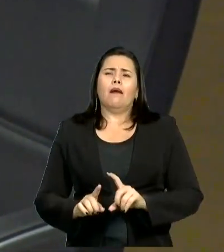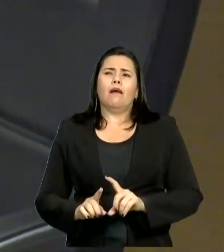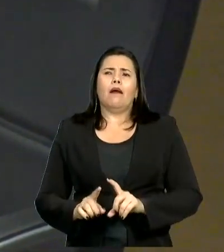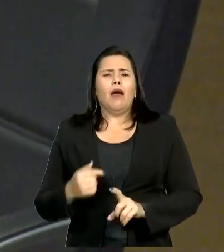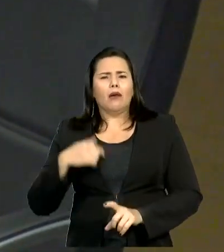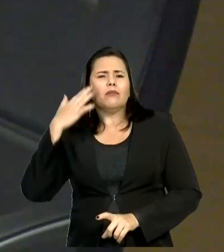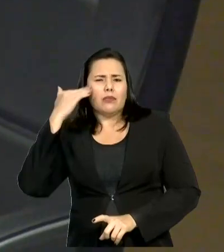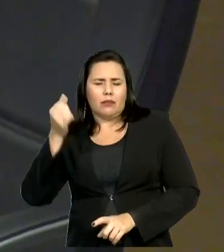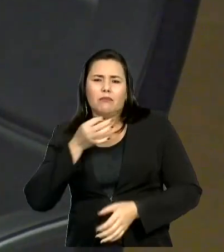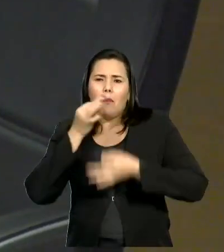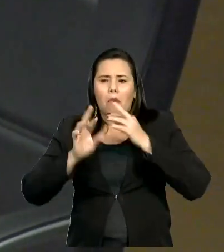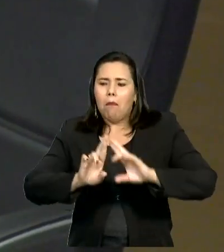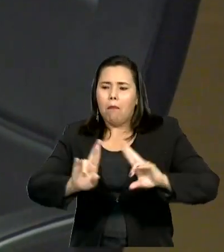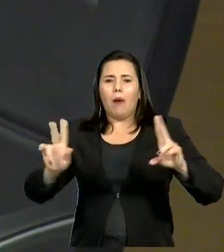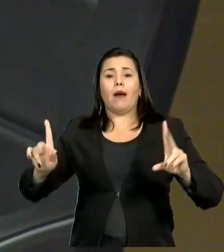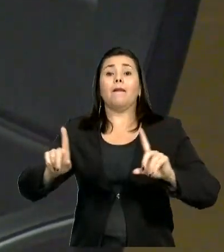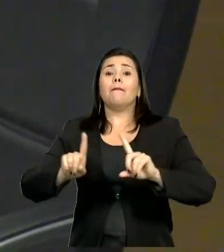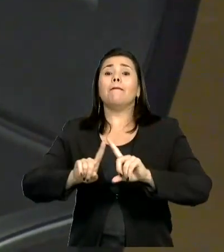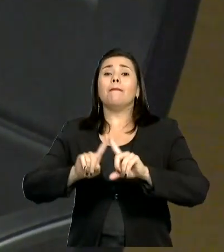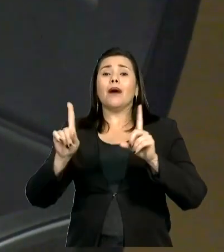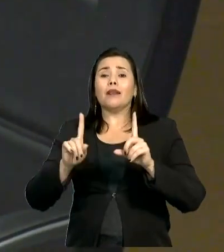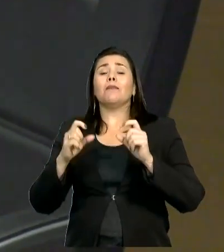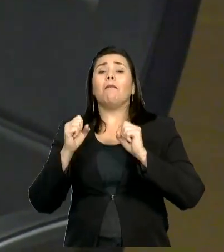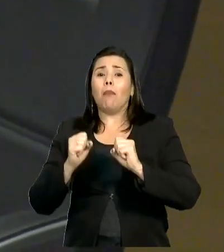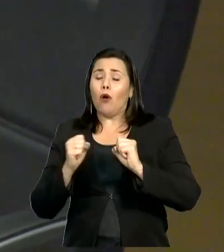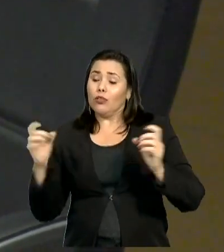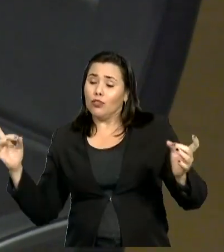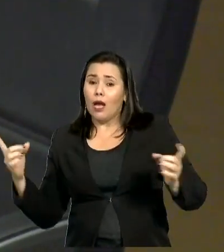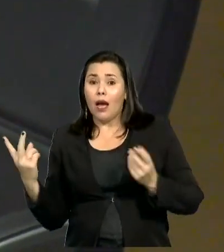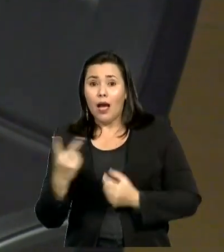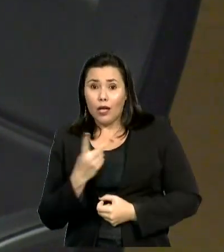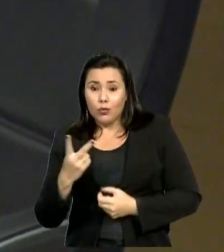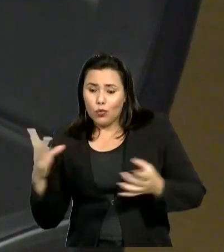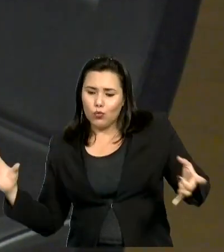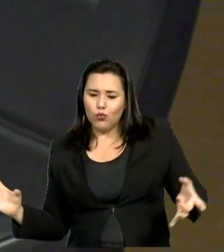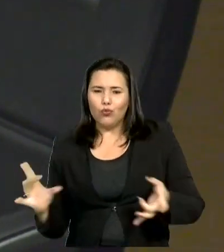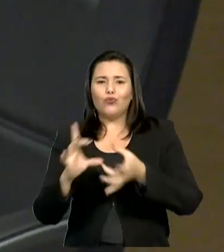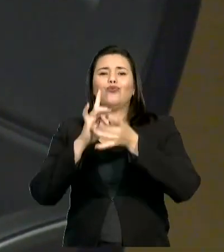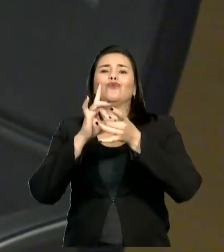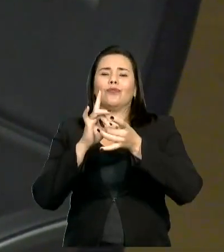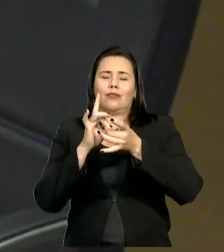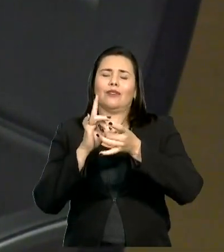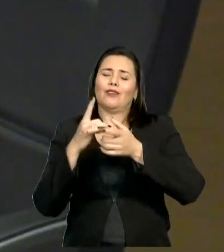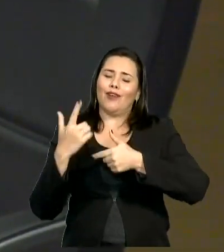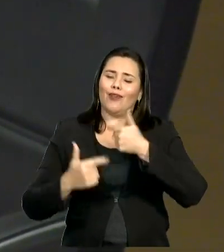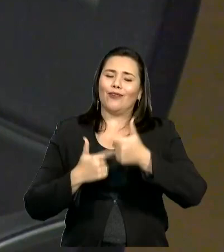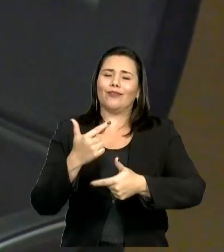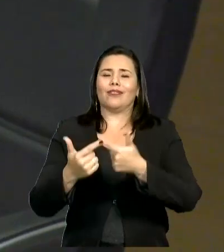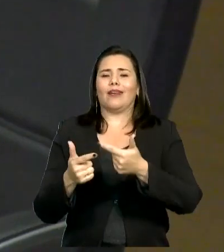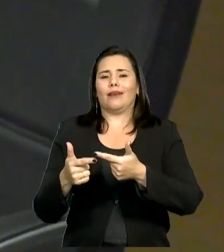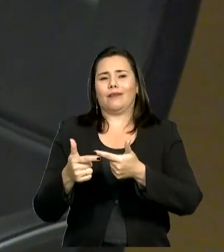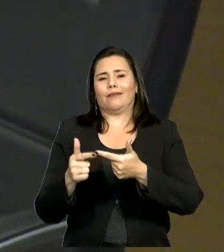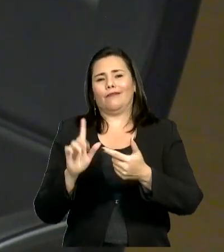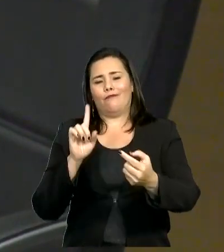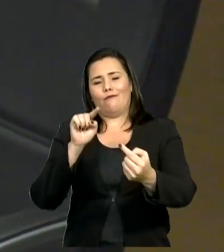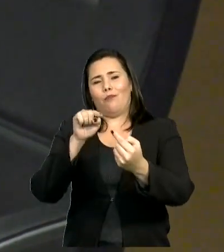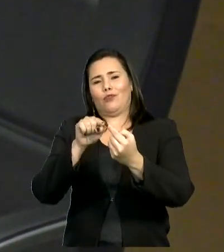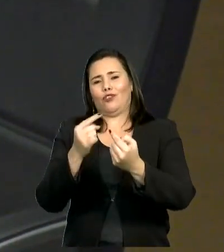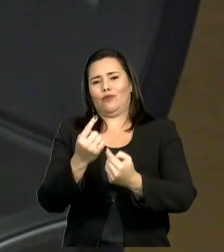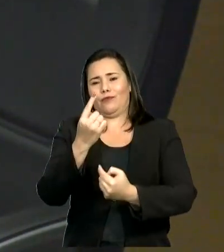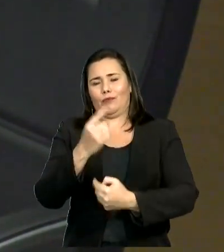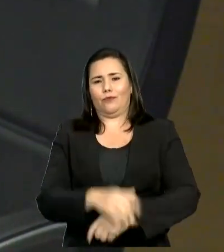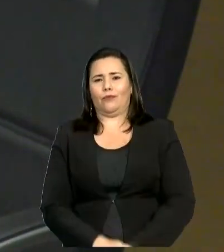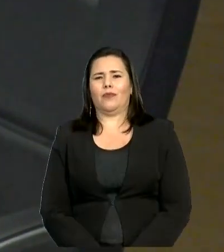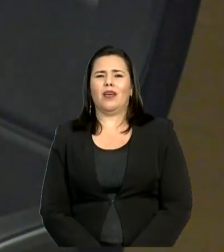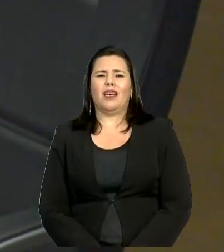que a grande maioria do parlamento, ela pode não estar nos extremos e que muitas vezes essas falas ideológicas